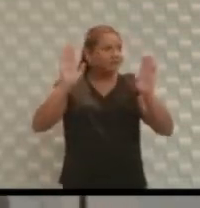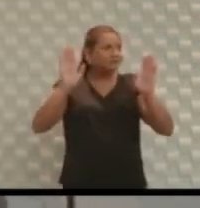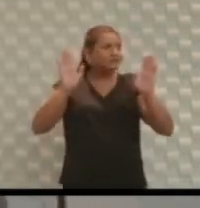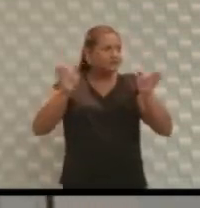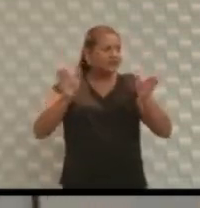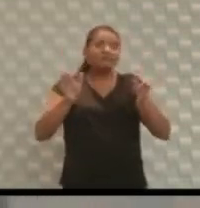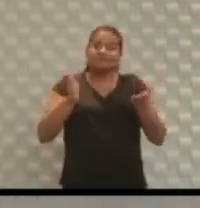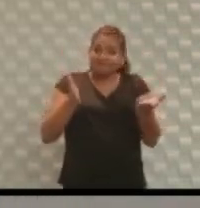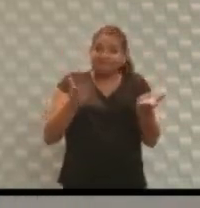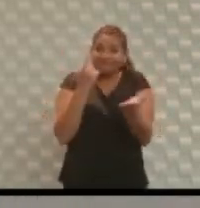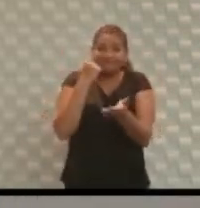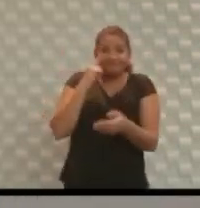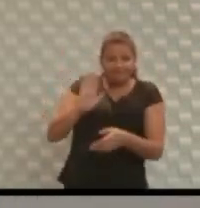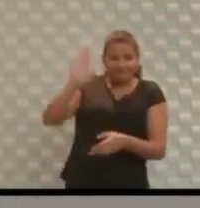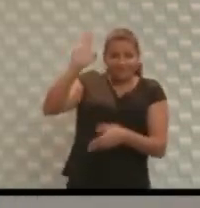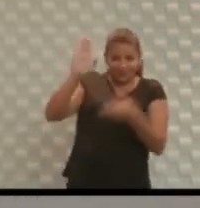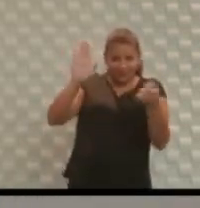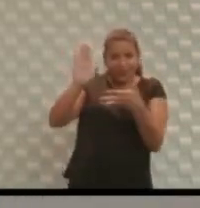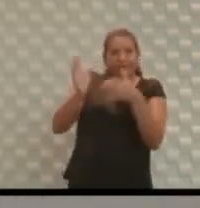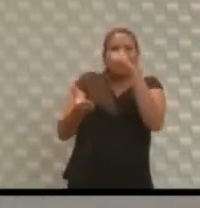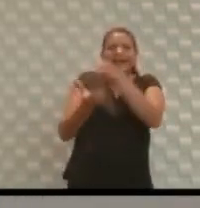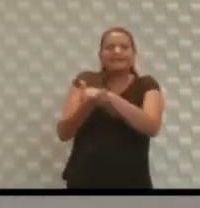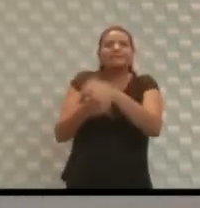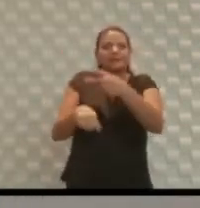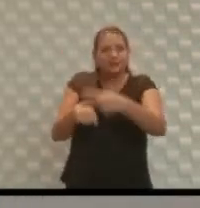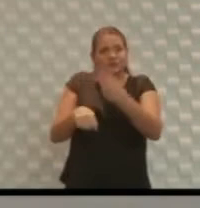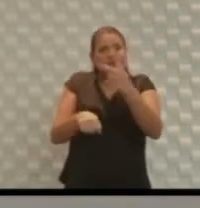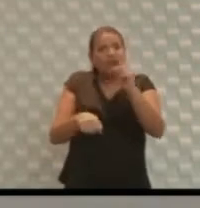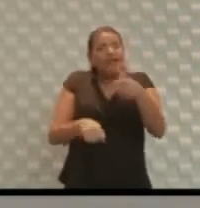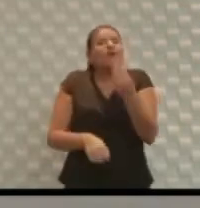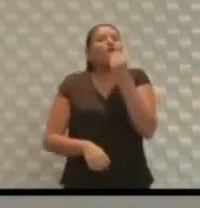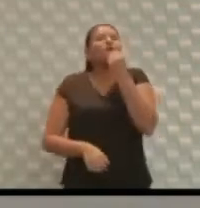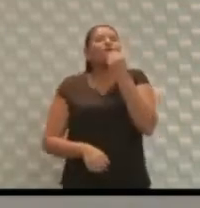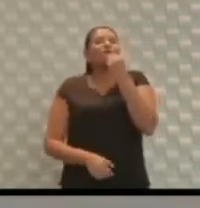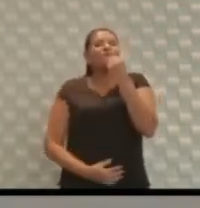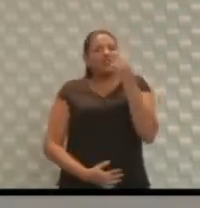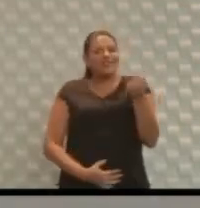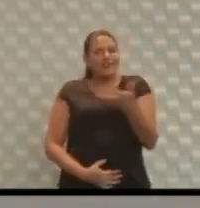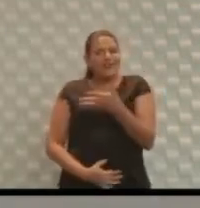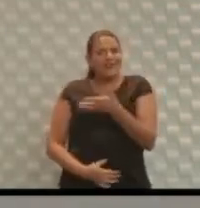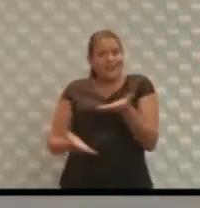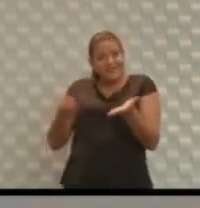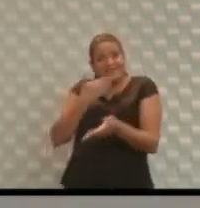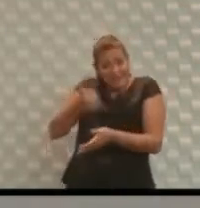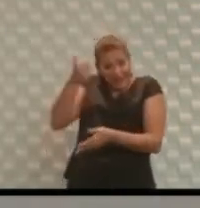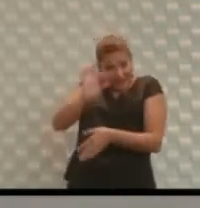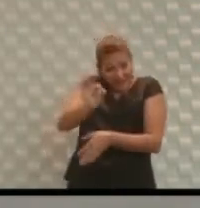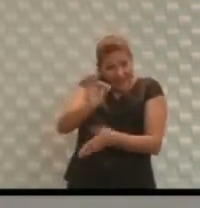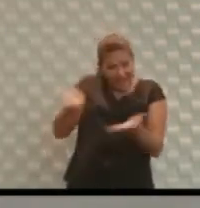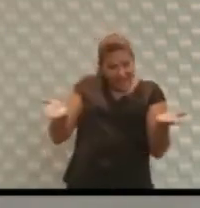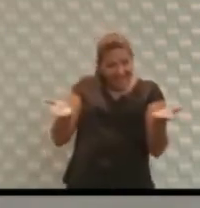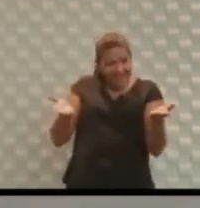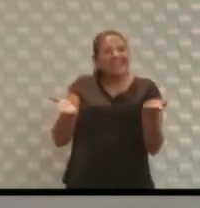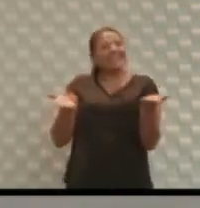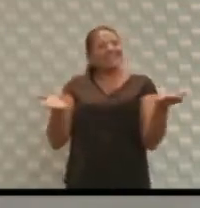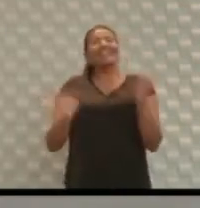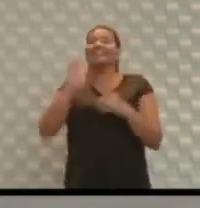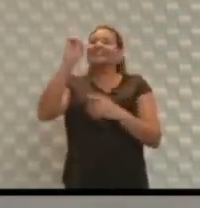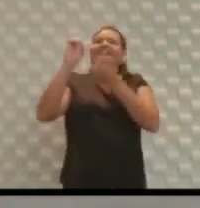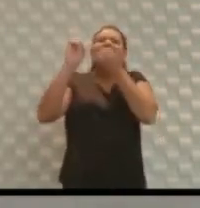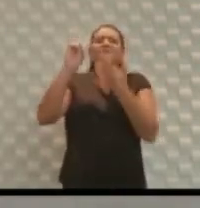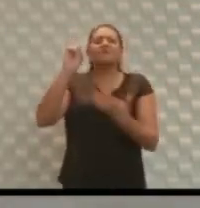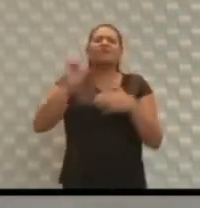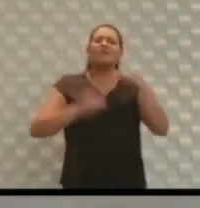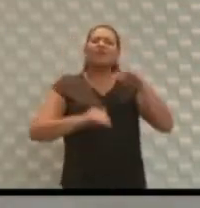Deus te deu uma chance nova, não é? Não está muito melhor agora? Deus é bom,